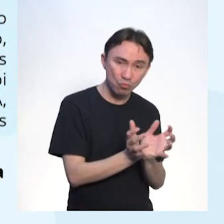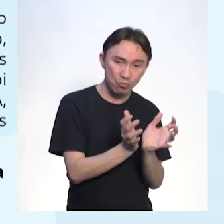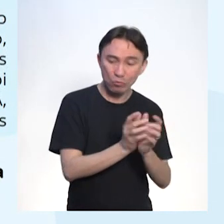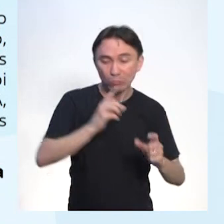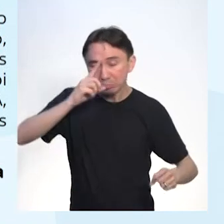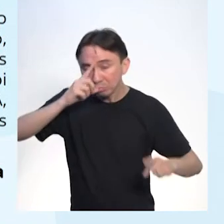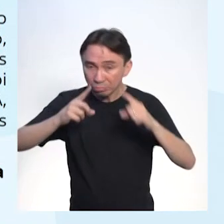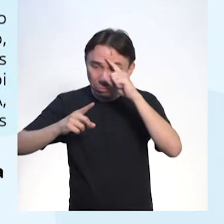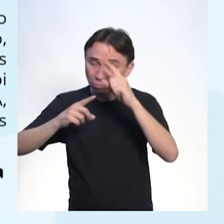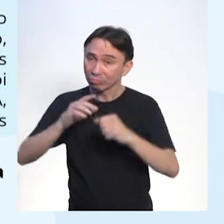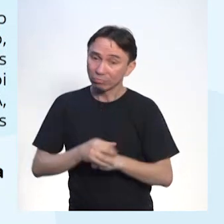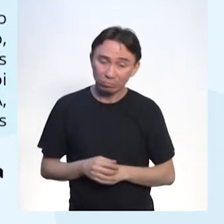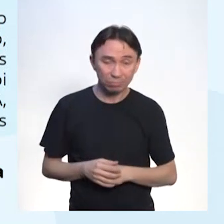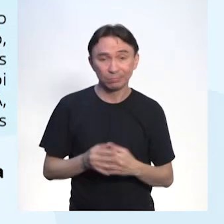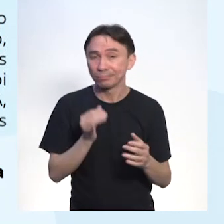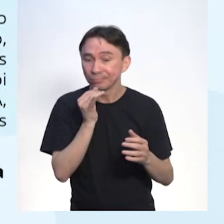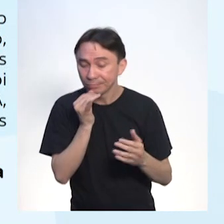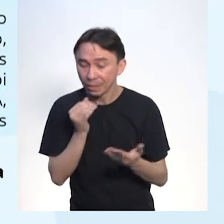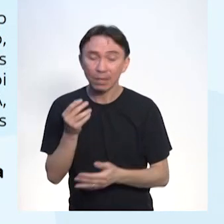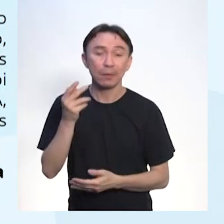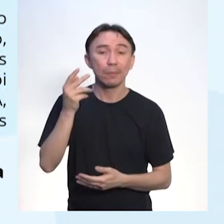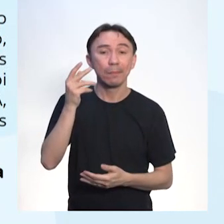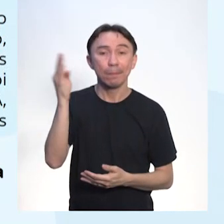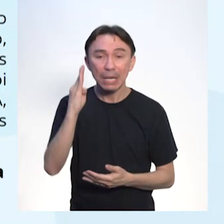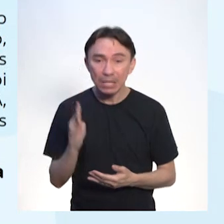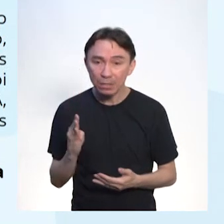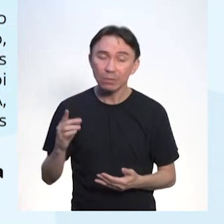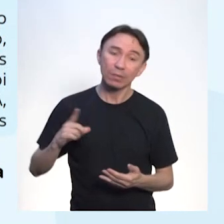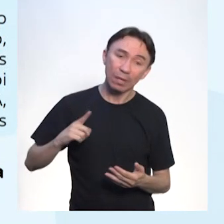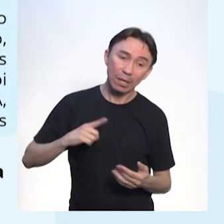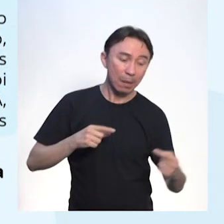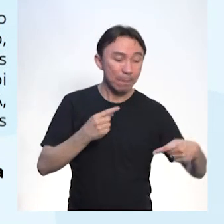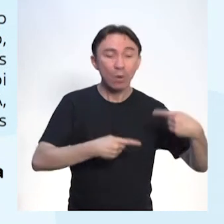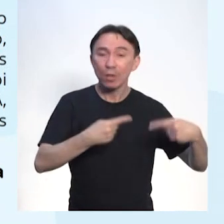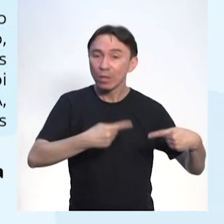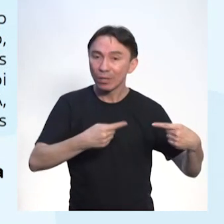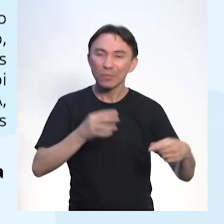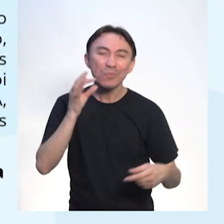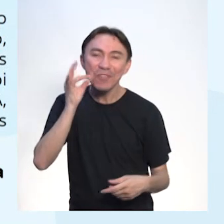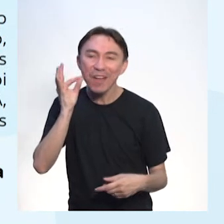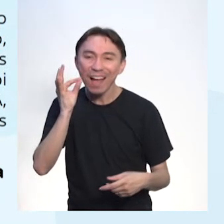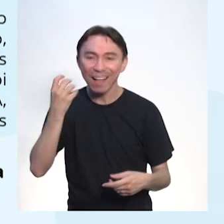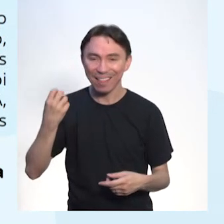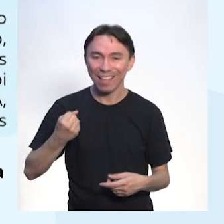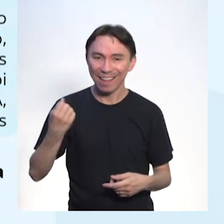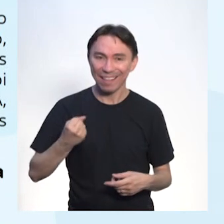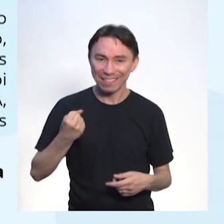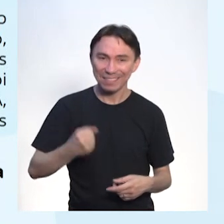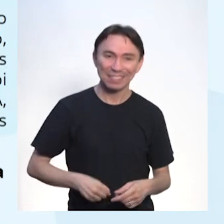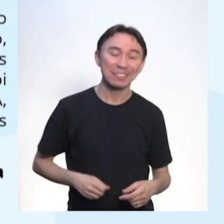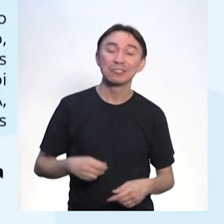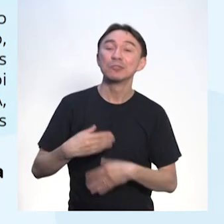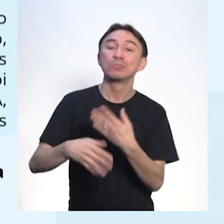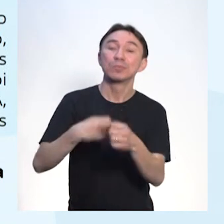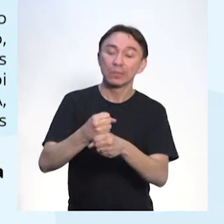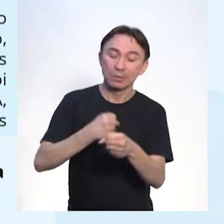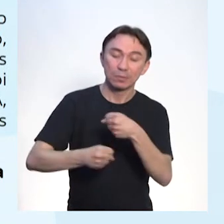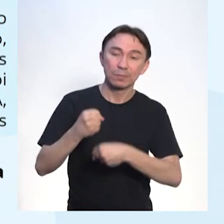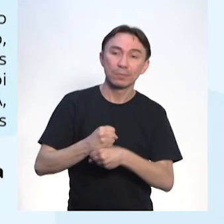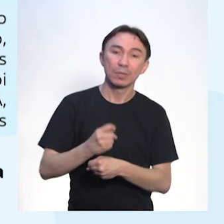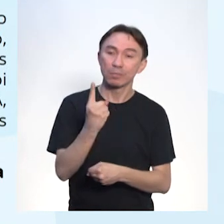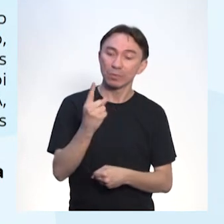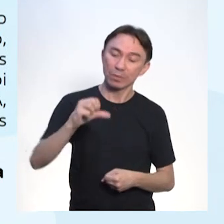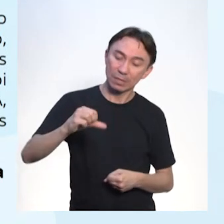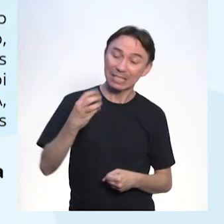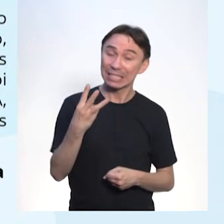no Brasil, né, a política do café com leite, que exatamente em 30 vai ser quebrada por Getúlio Vargas, mas que